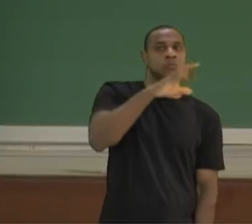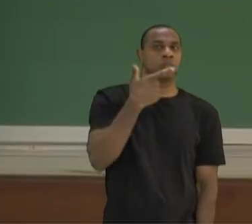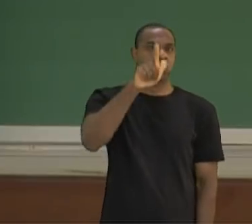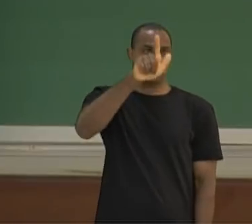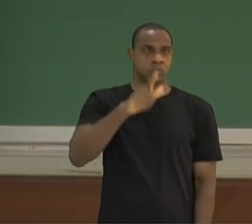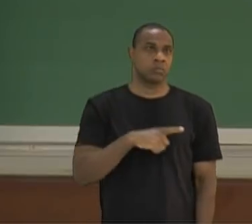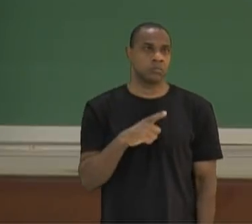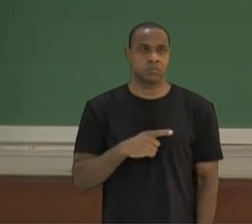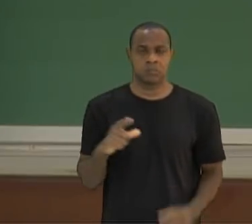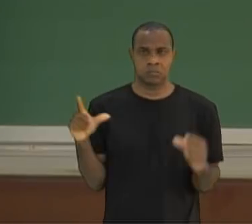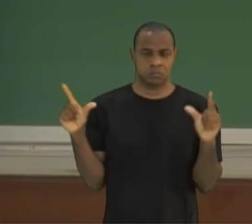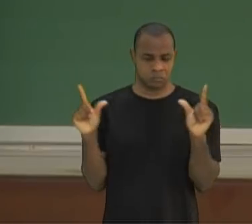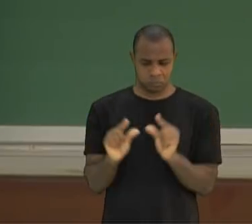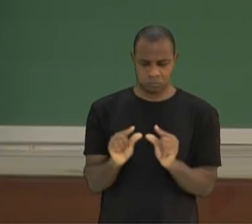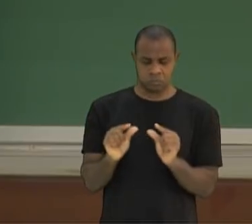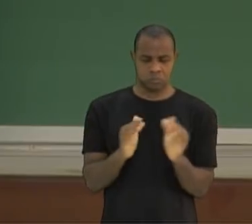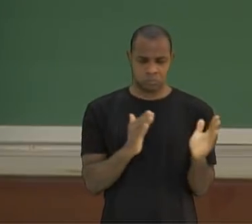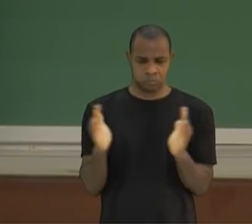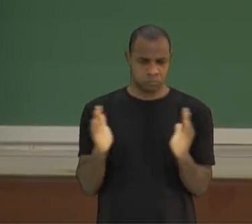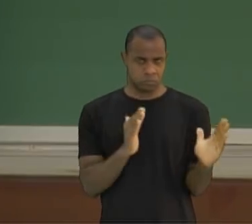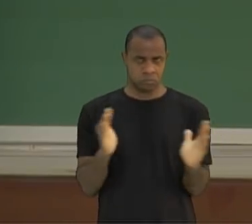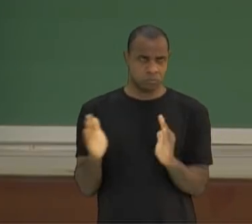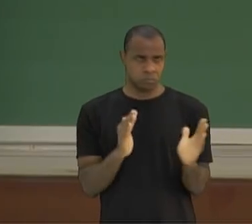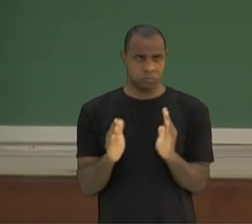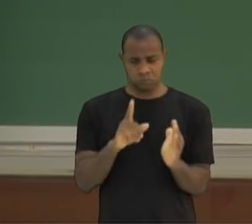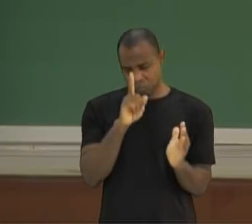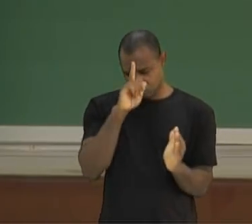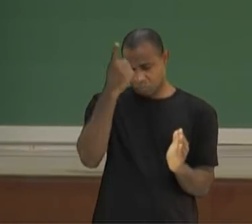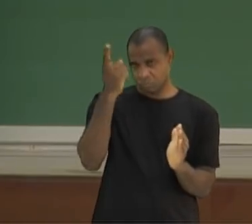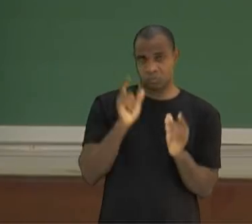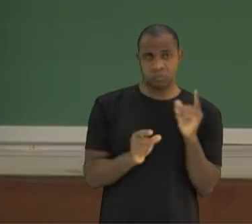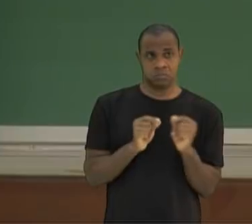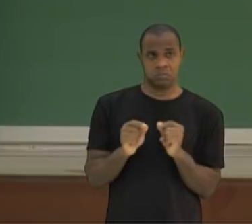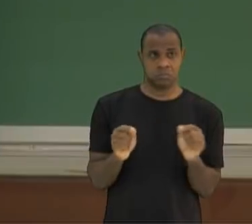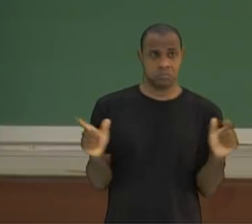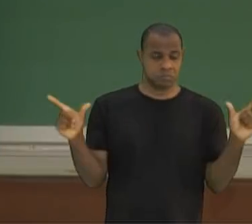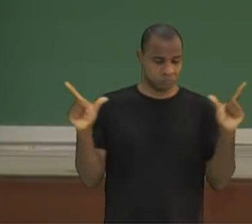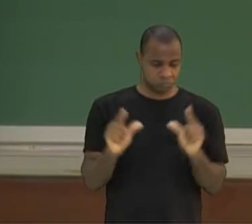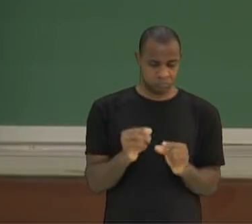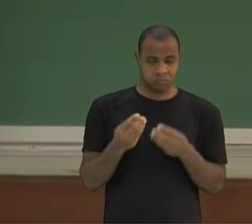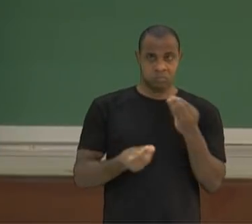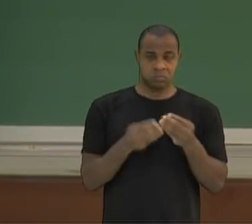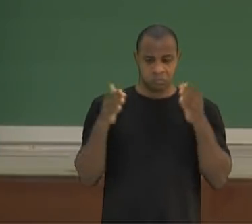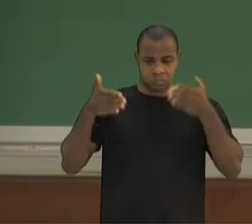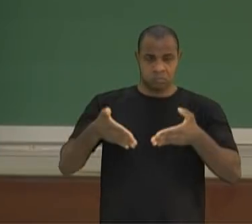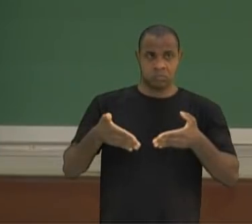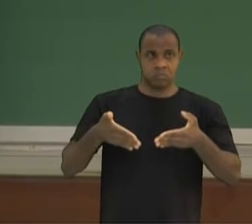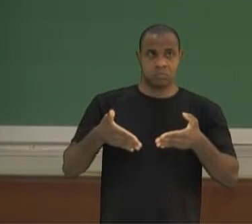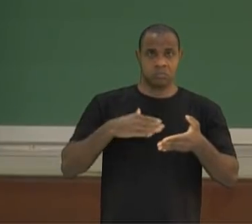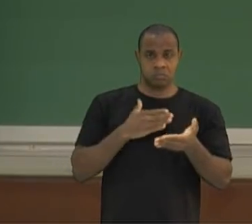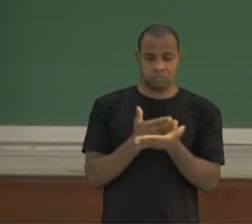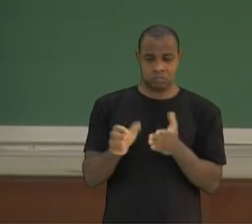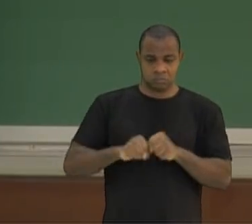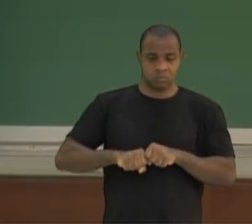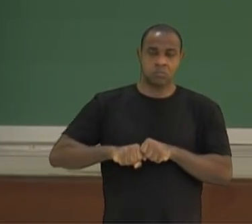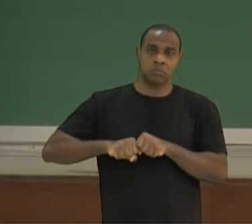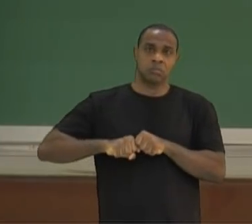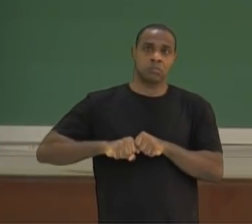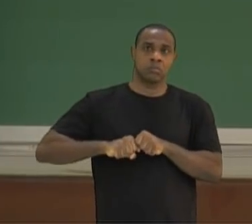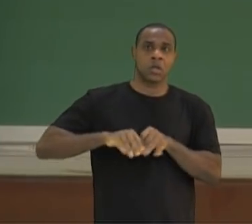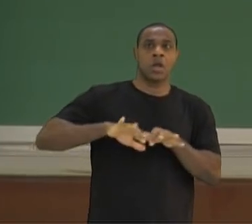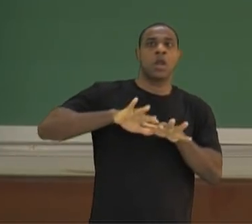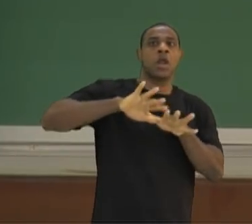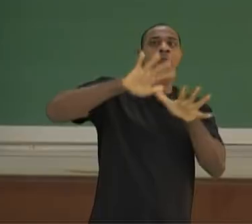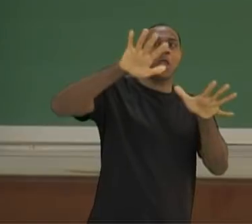diminuindo um pouco aqui naquele período lá que a gente falou da ideia de descentralização da indústria, ou seja, ela começa a se espalhar para